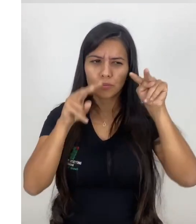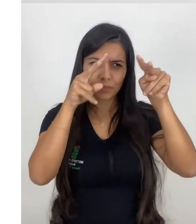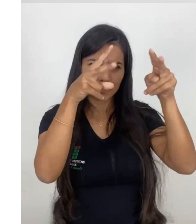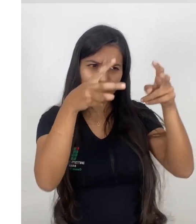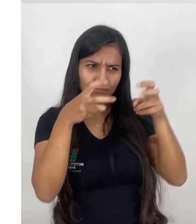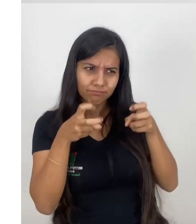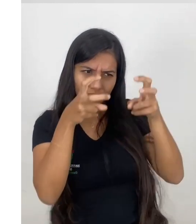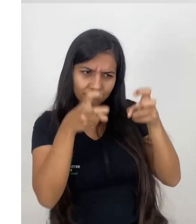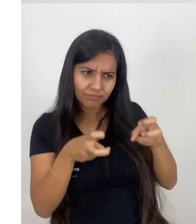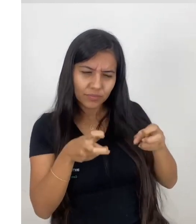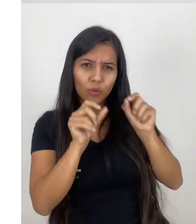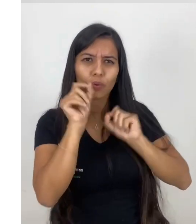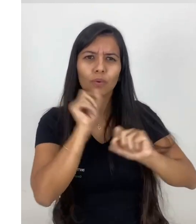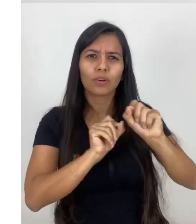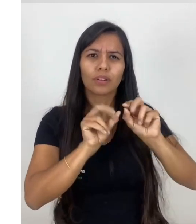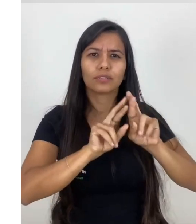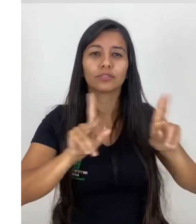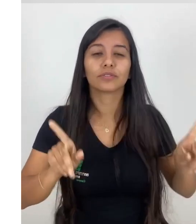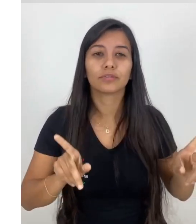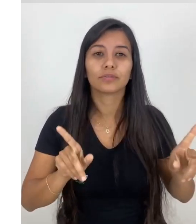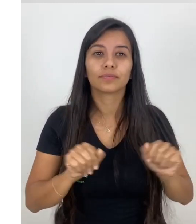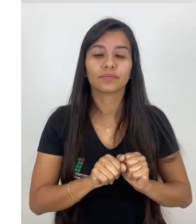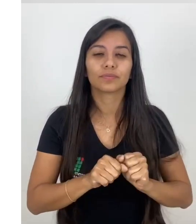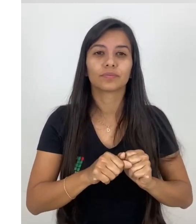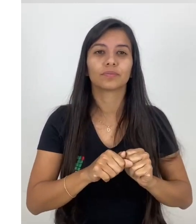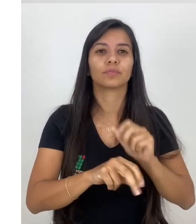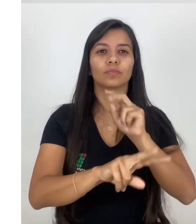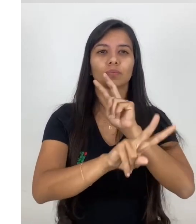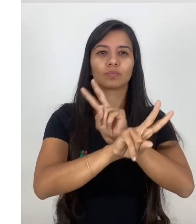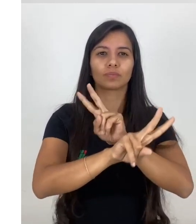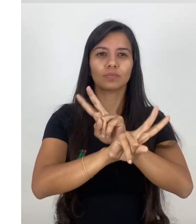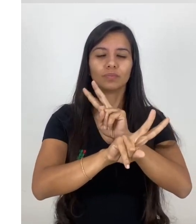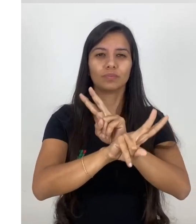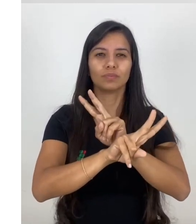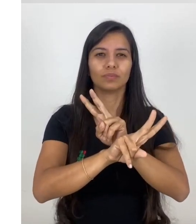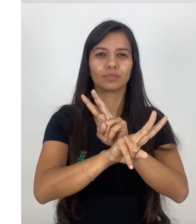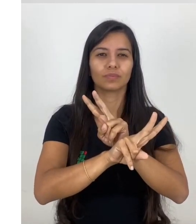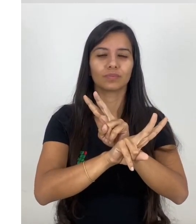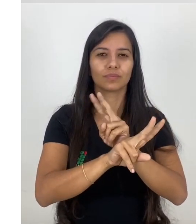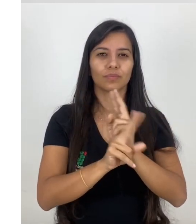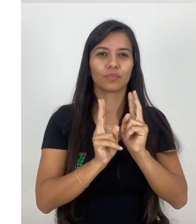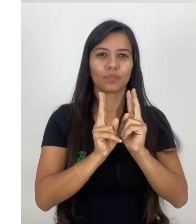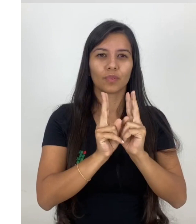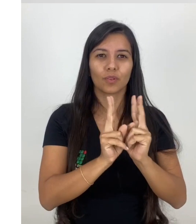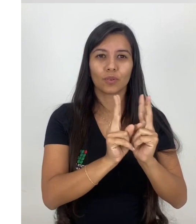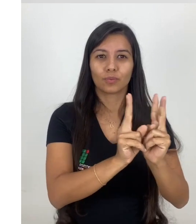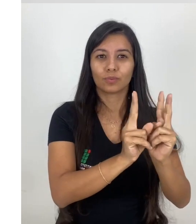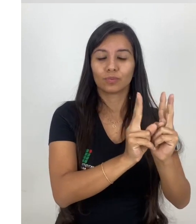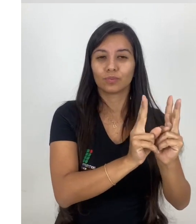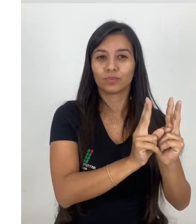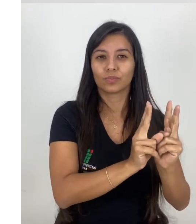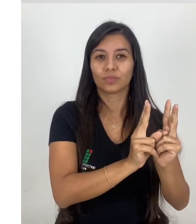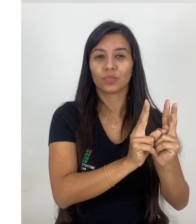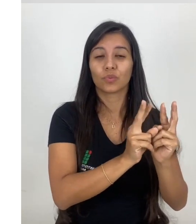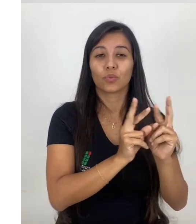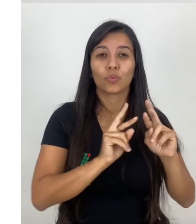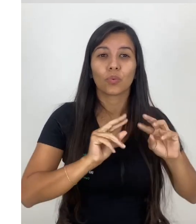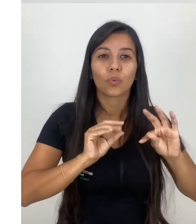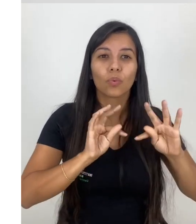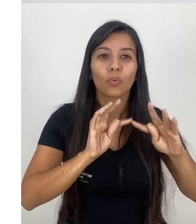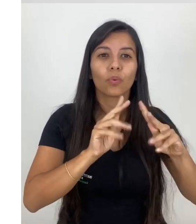conseguem perceber de diferente é que os cromossomos que estão alinhados aqui são todos